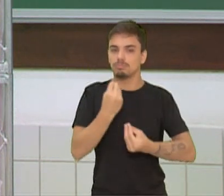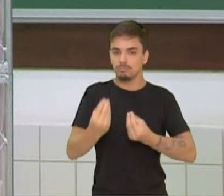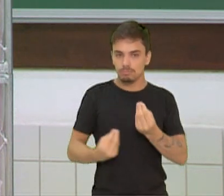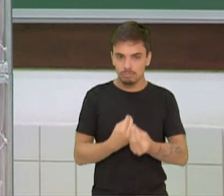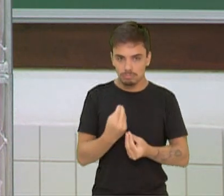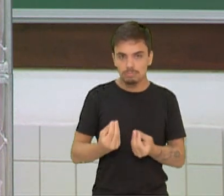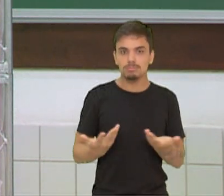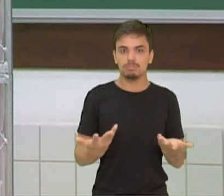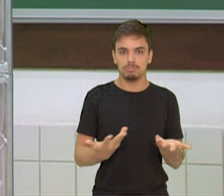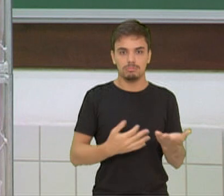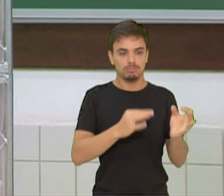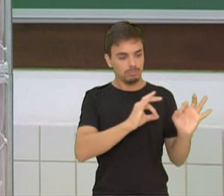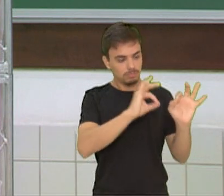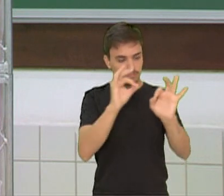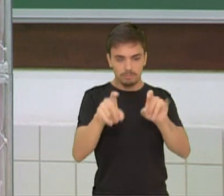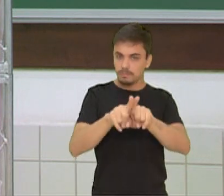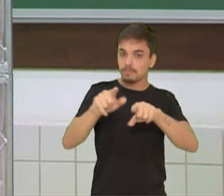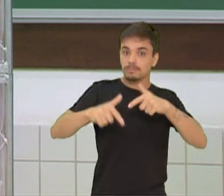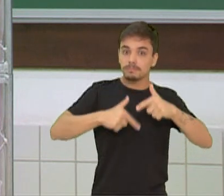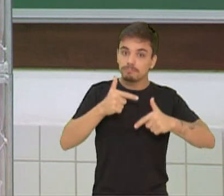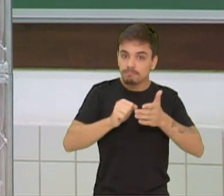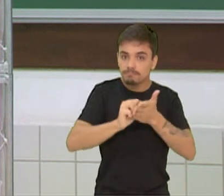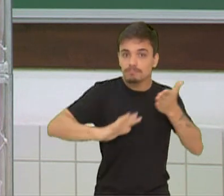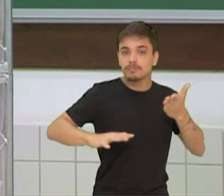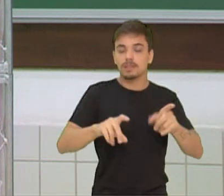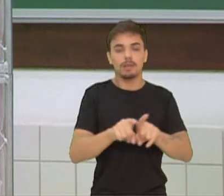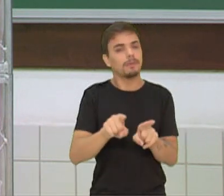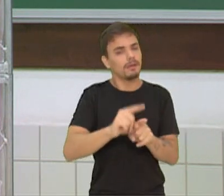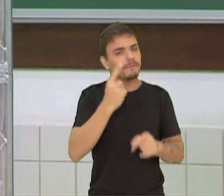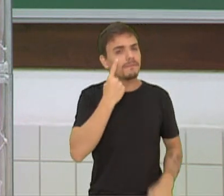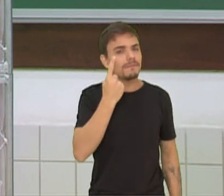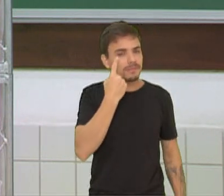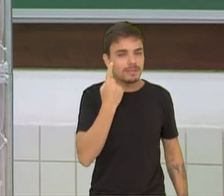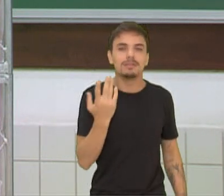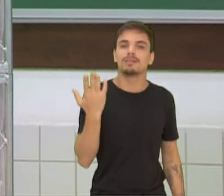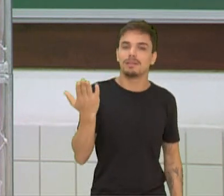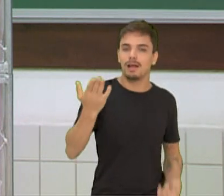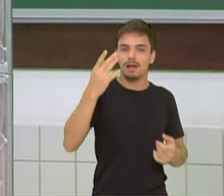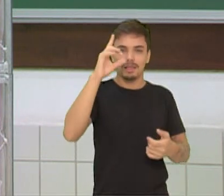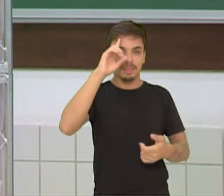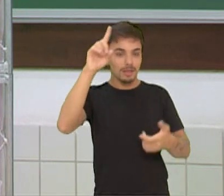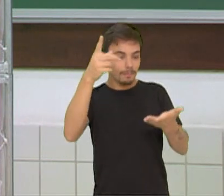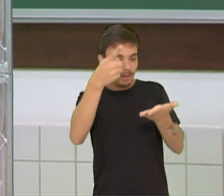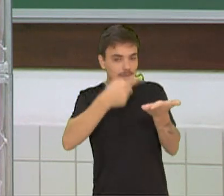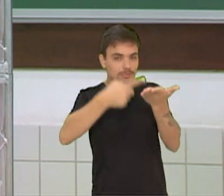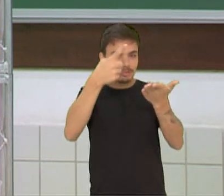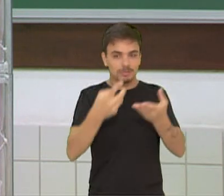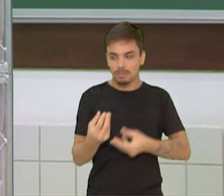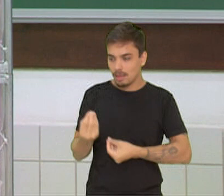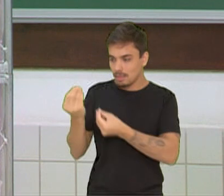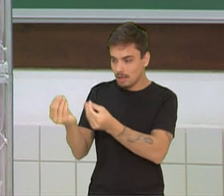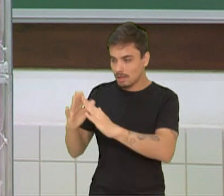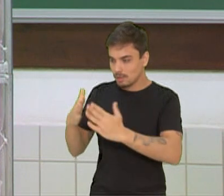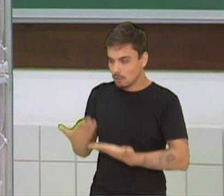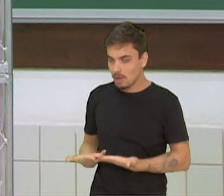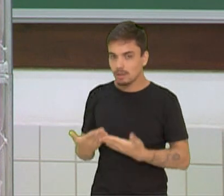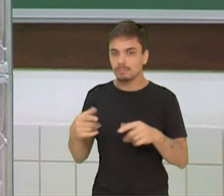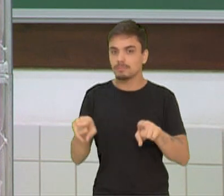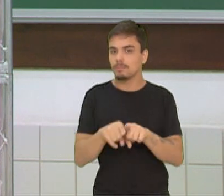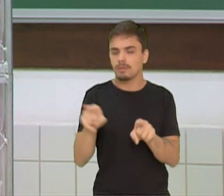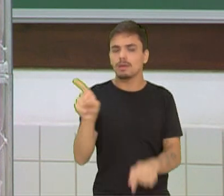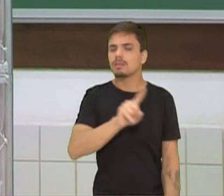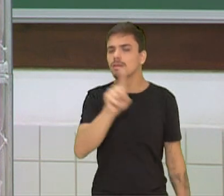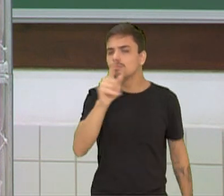uma olhadinha, verifique os trabalhos, veja lá a data da entrega dos colégios e